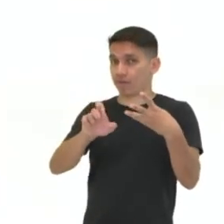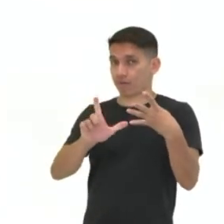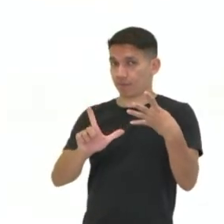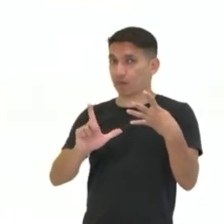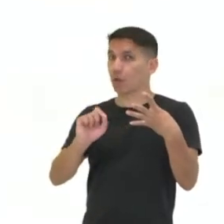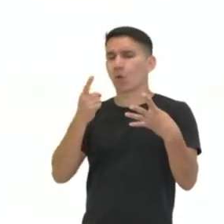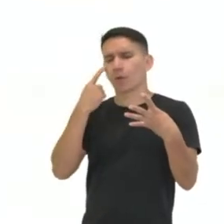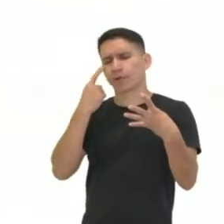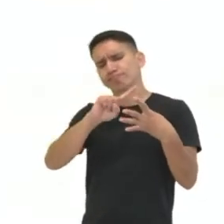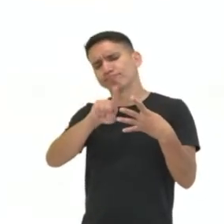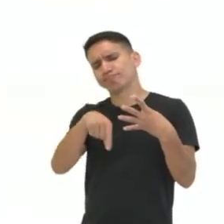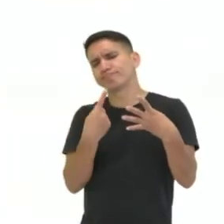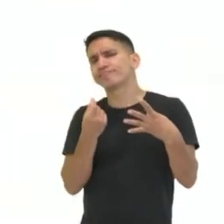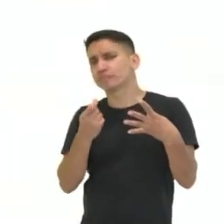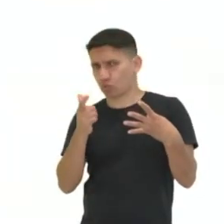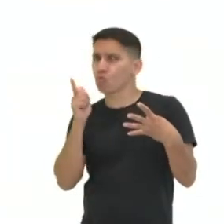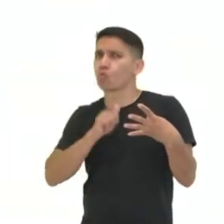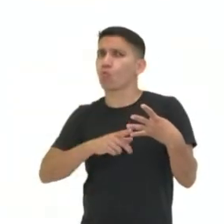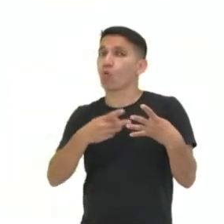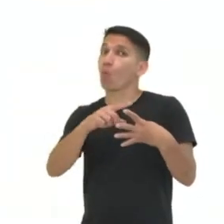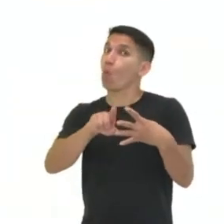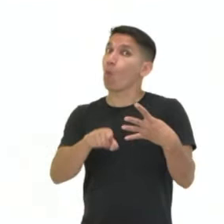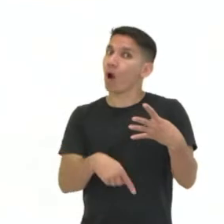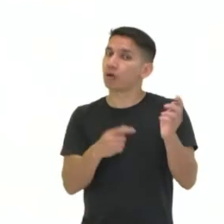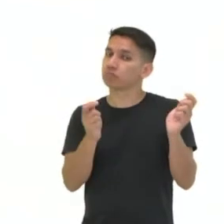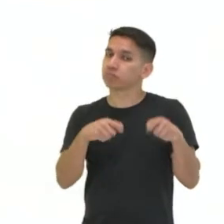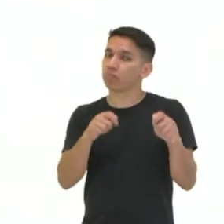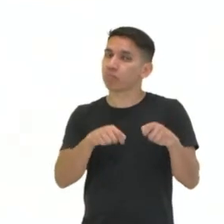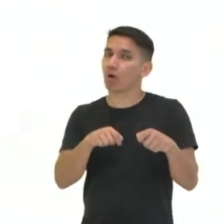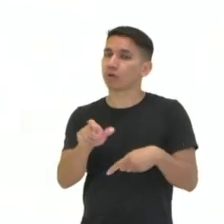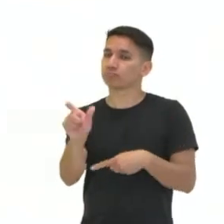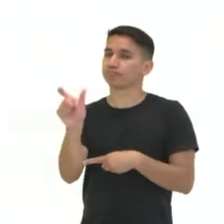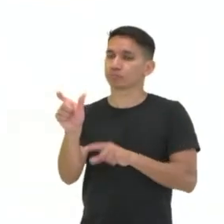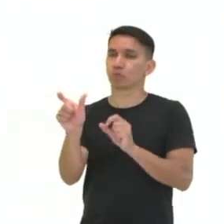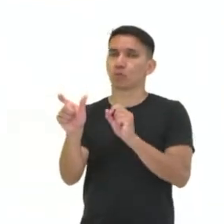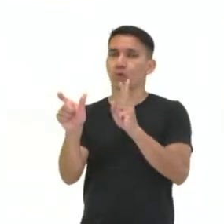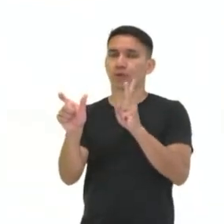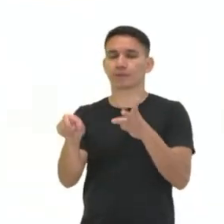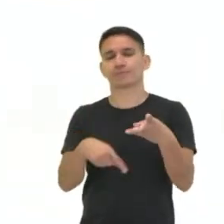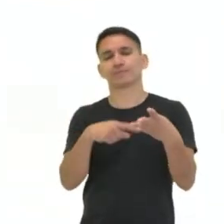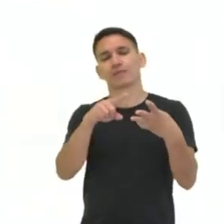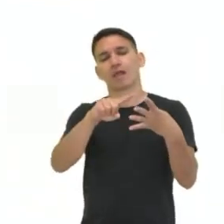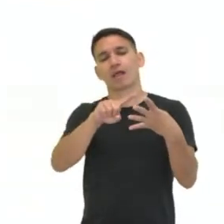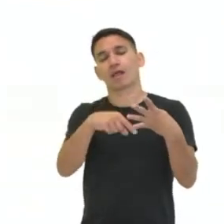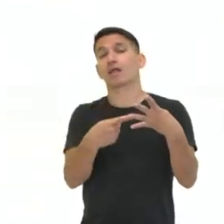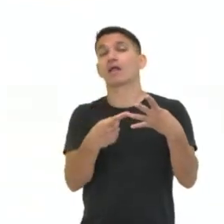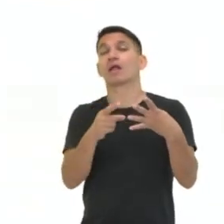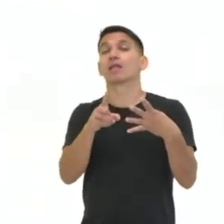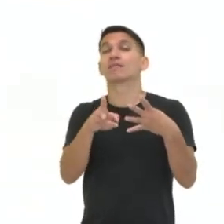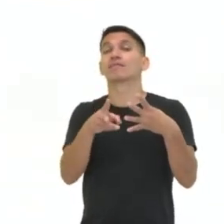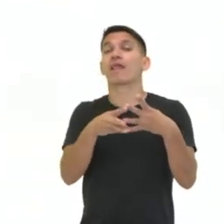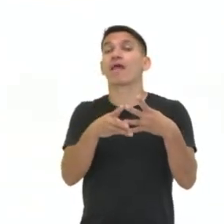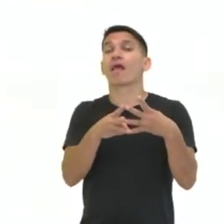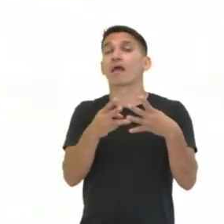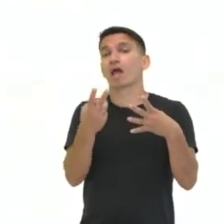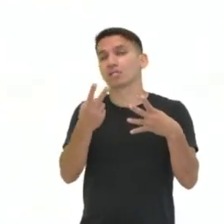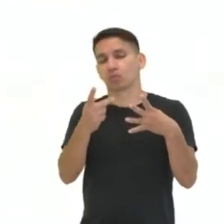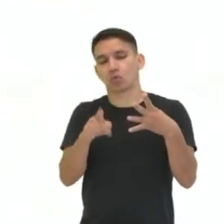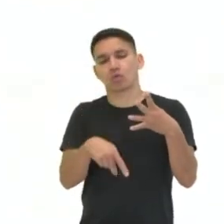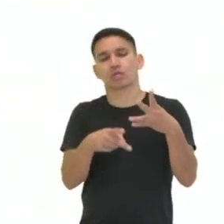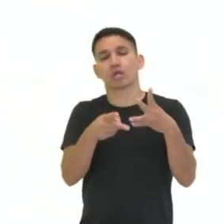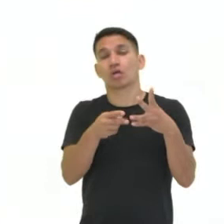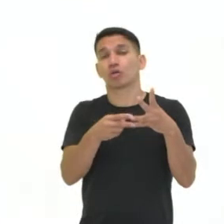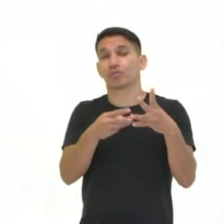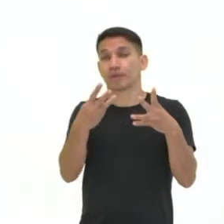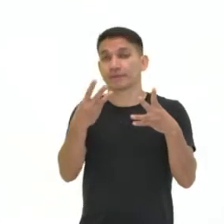L, há 4 possibilidades para a primeira posição, 3 possibilidades para a segunda, 2 possibilidades